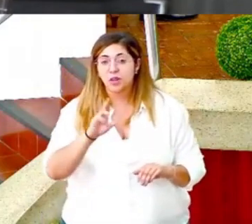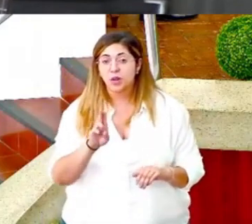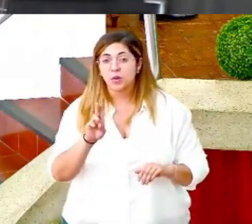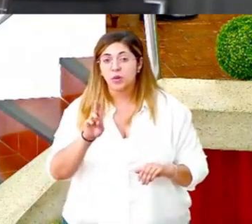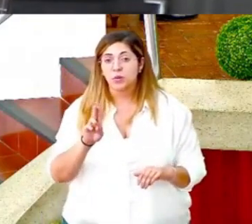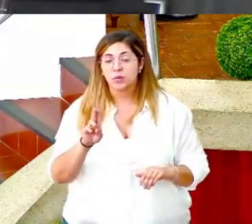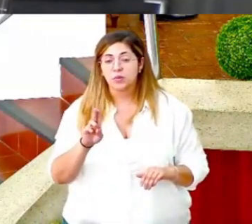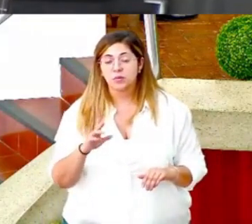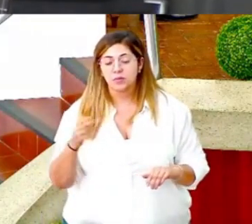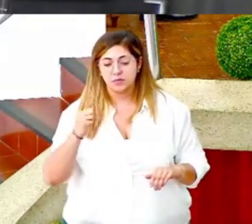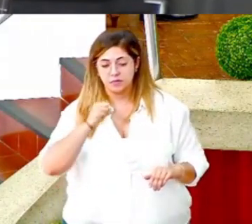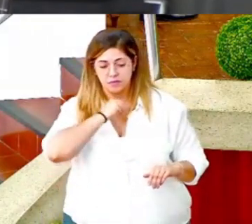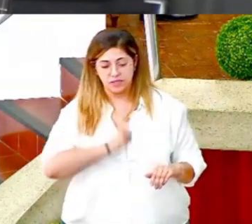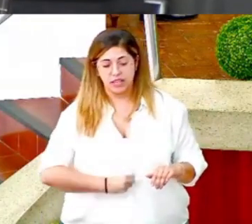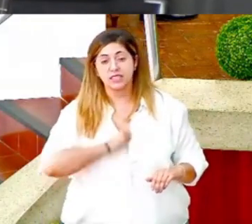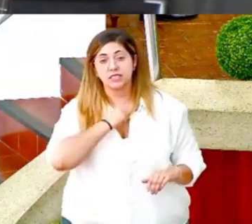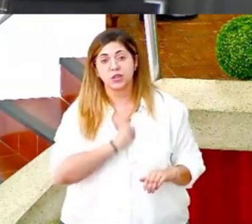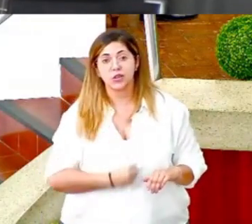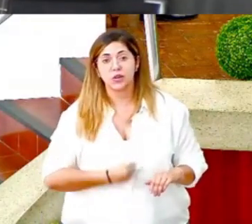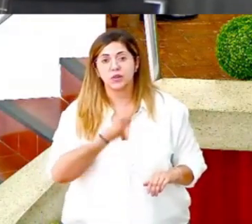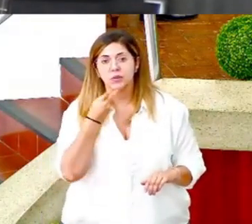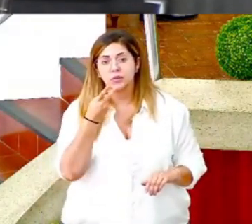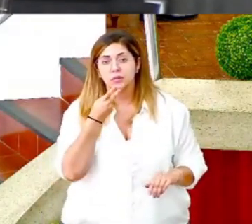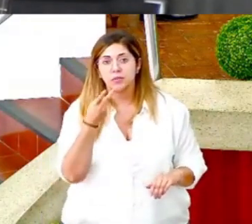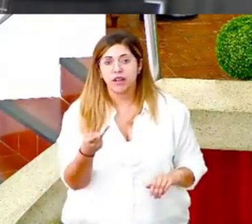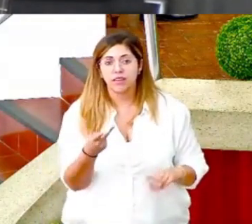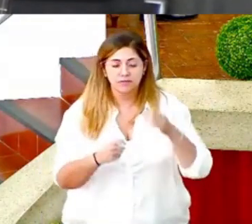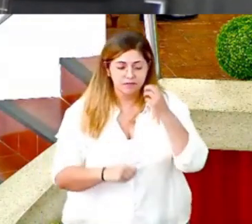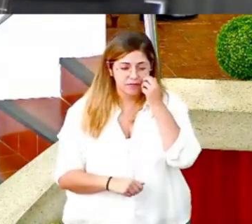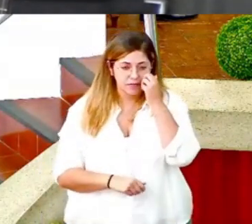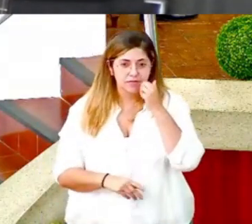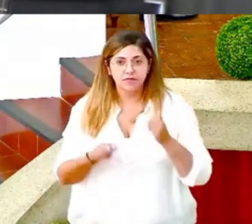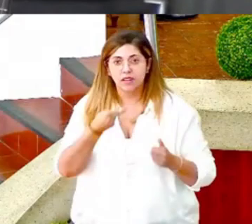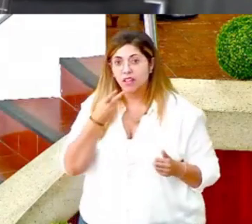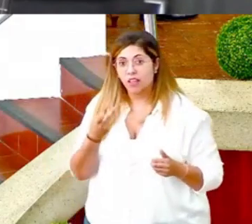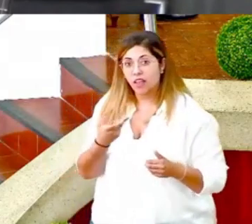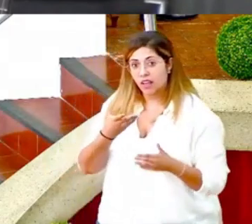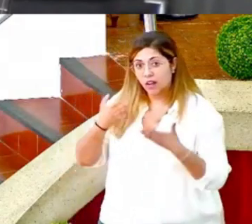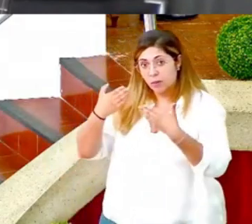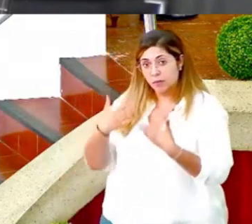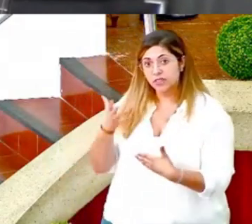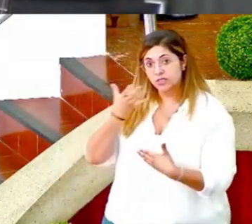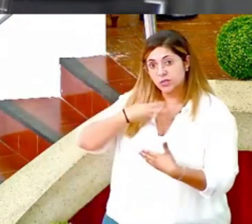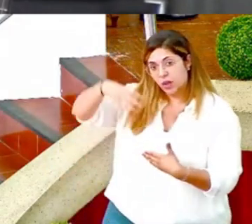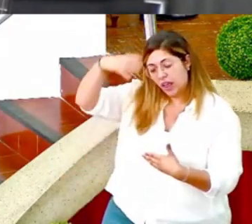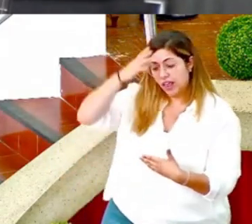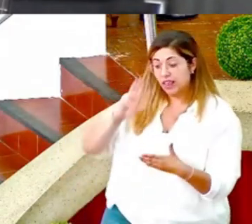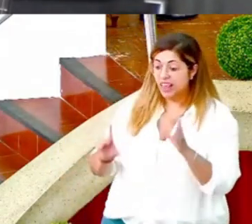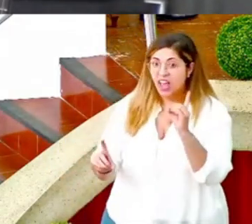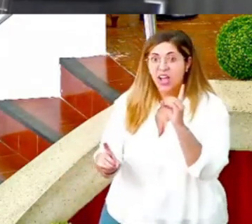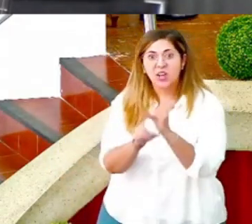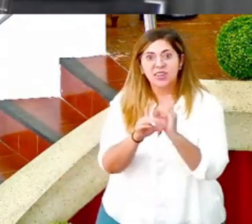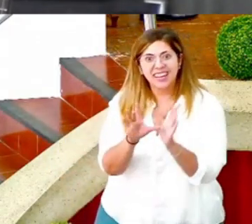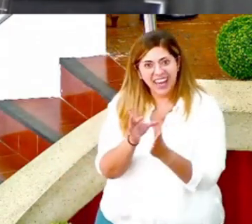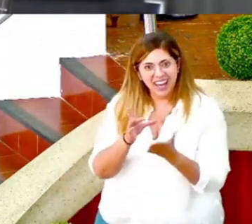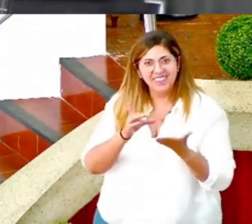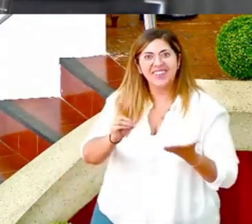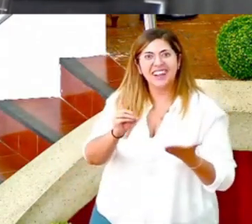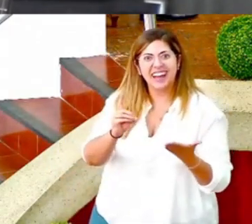sumo sacerdote Ilquias ao escrivão Safã: achei o livro da lei na casa do